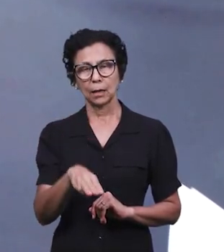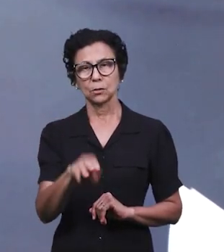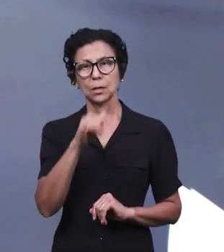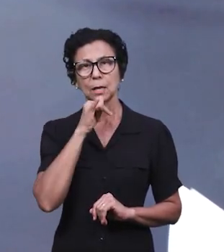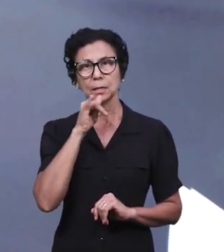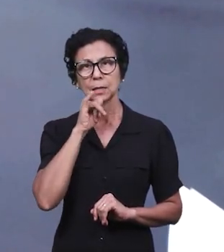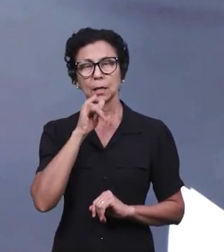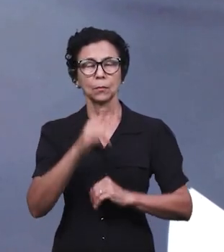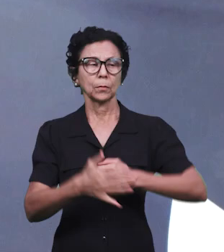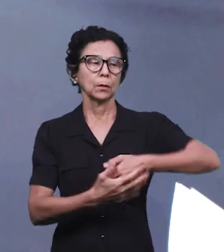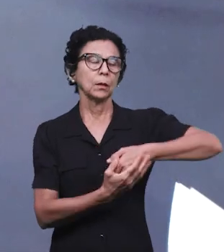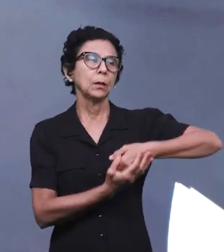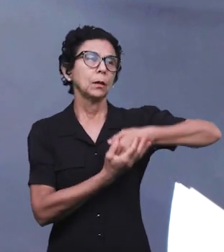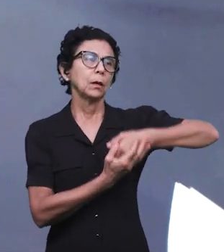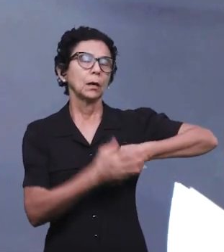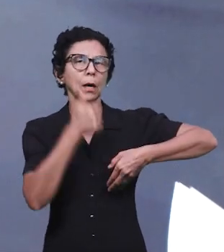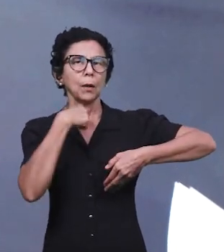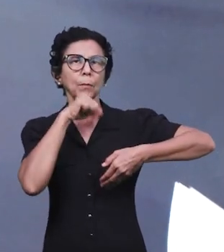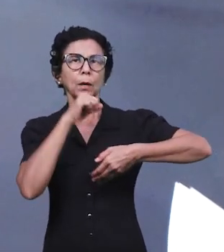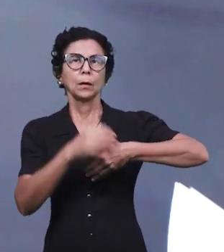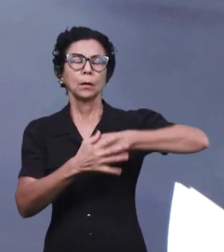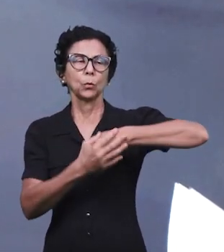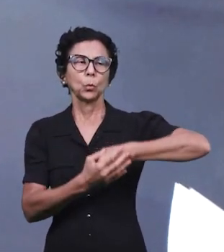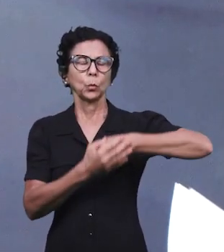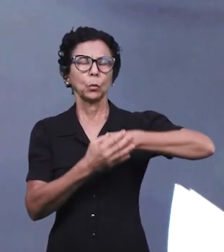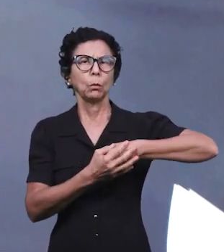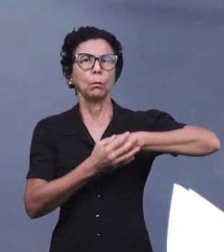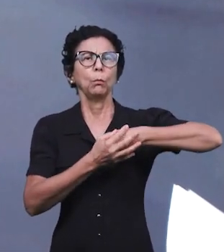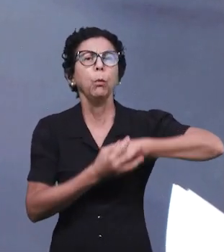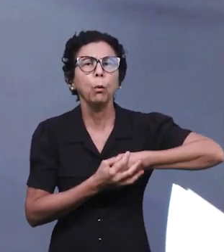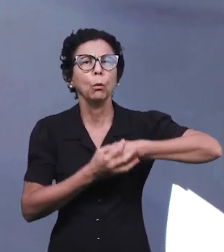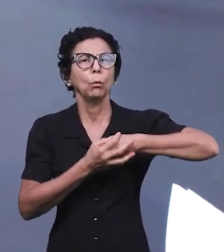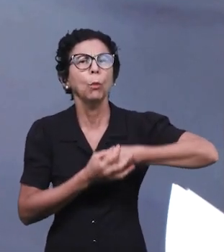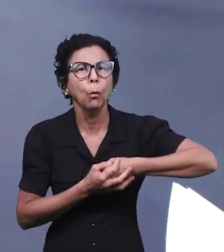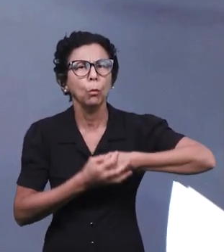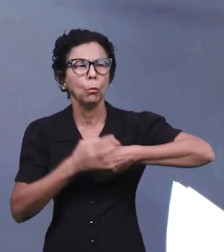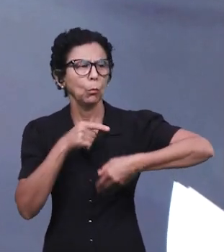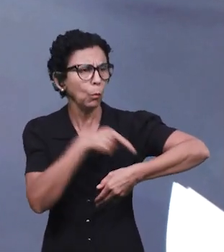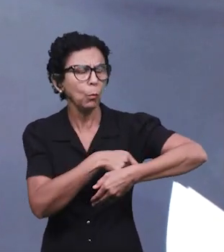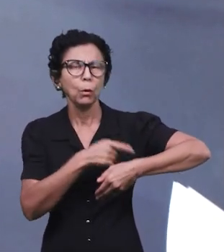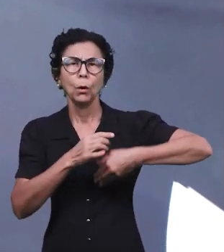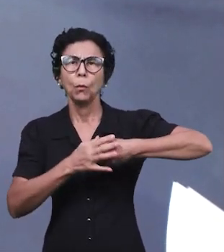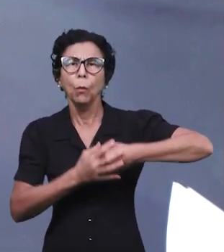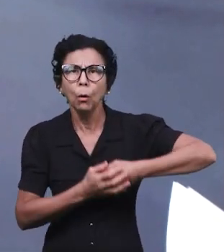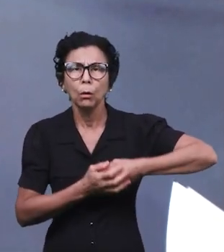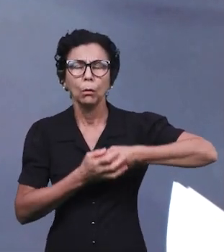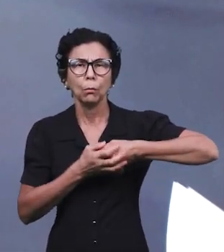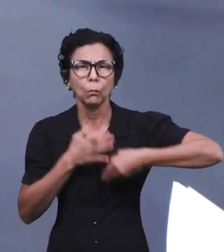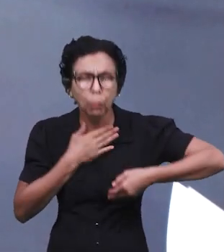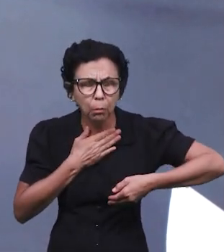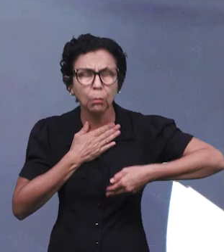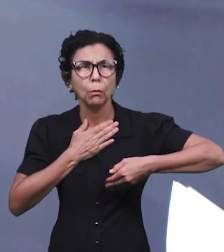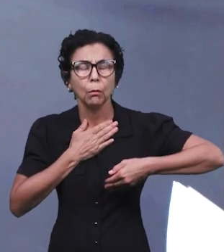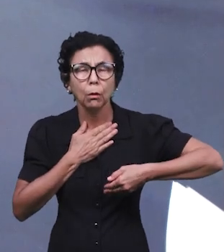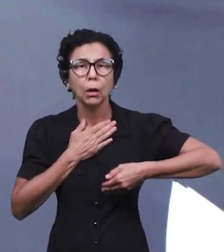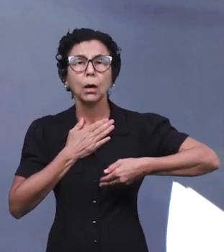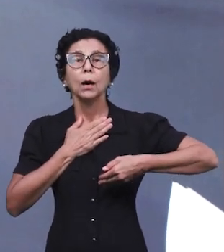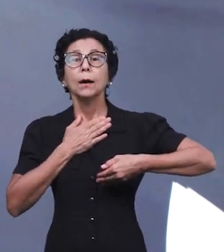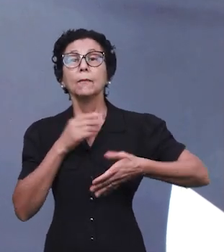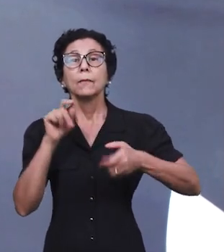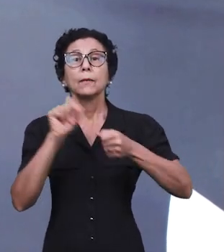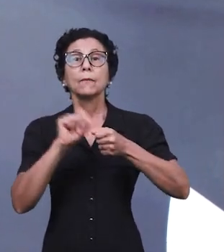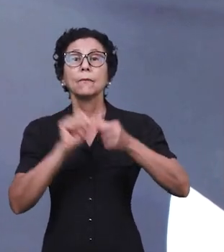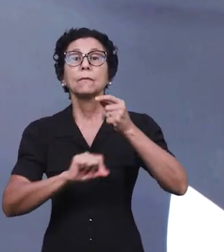no colo e ela veio a se engasgar. Nesse caso, a primeira coisa que a mãe tem que fazer,